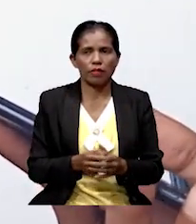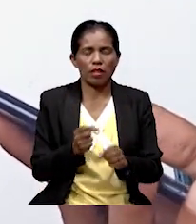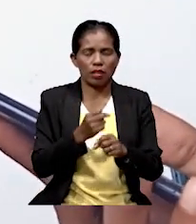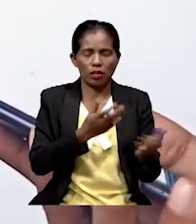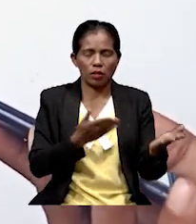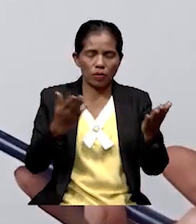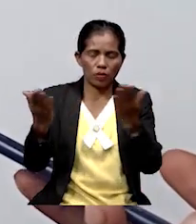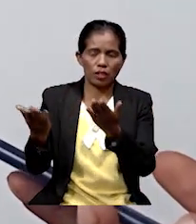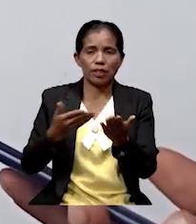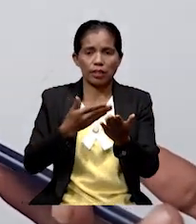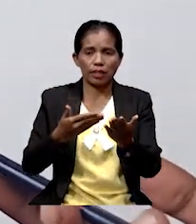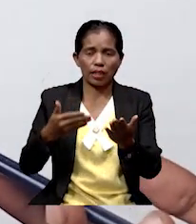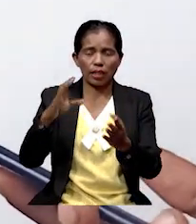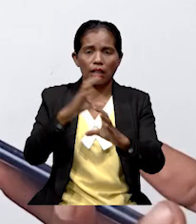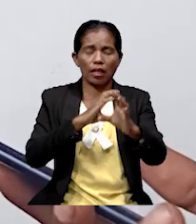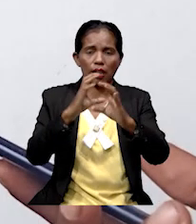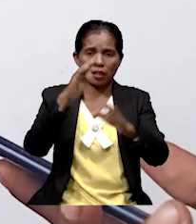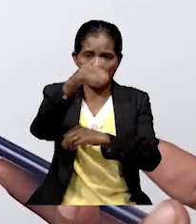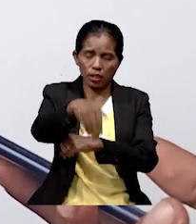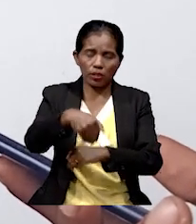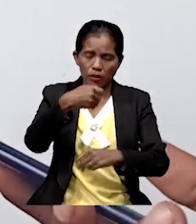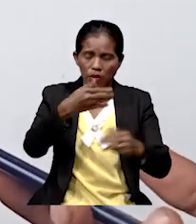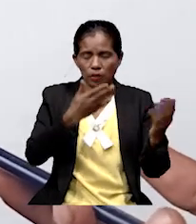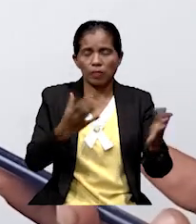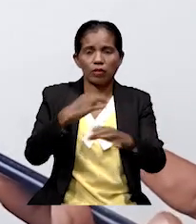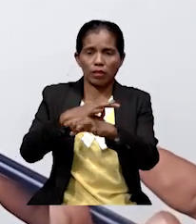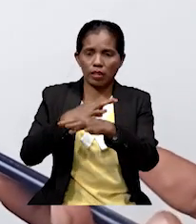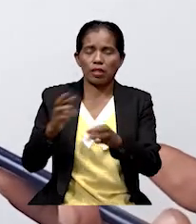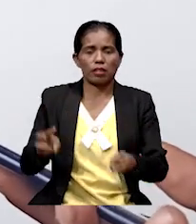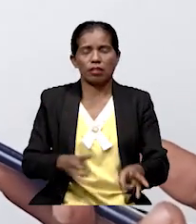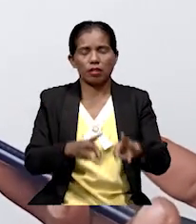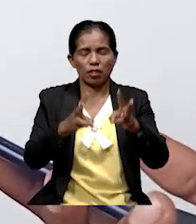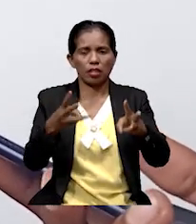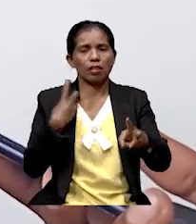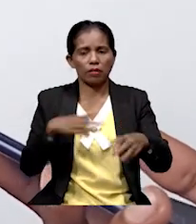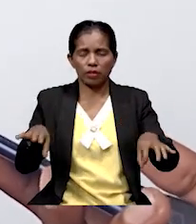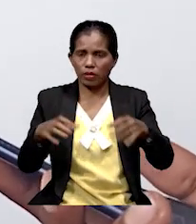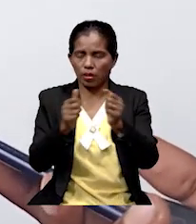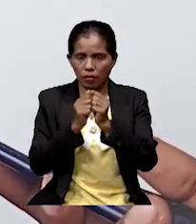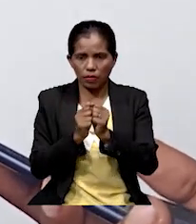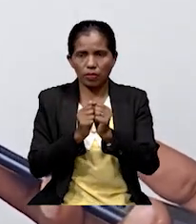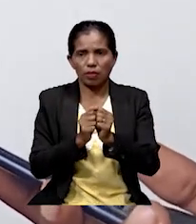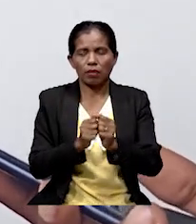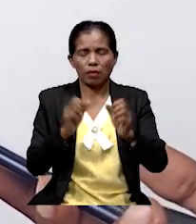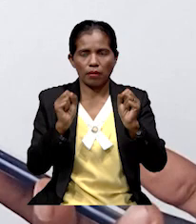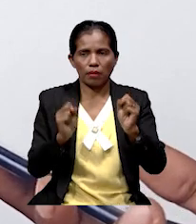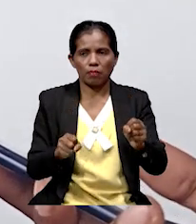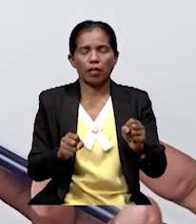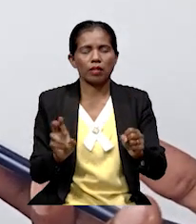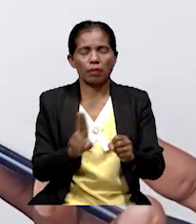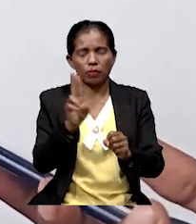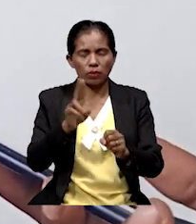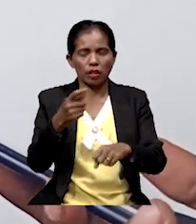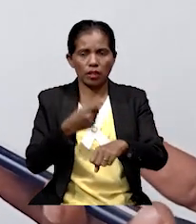bayar teren. Teng noita orientan bayar izé para coordenar. No fim, ele executa e tem para